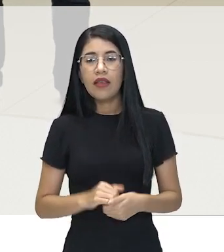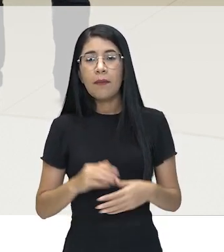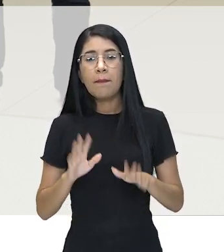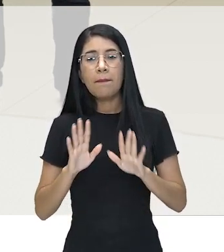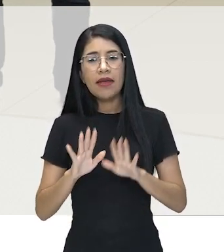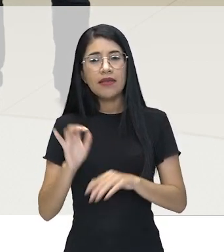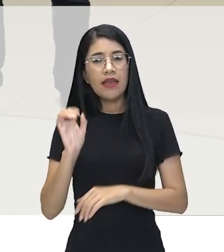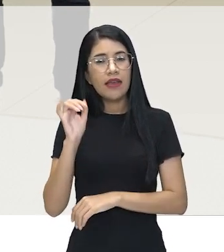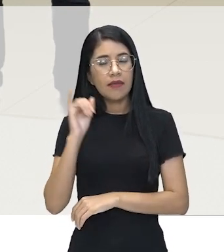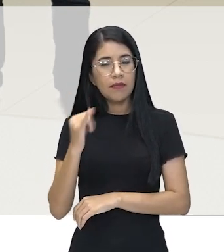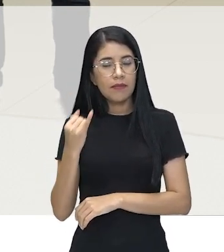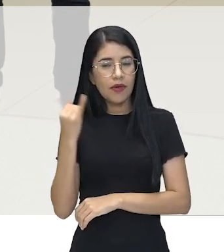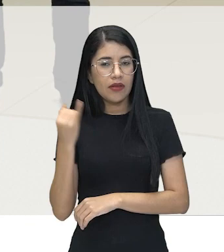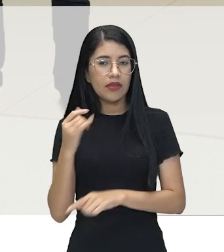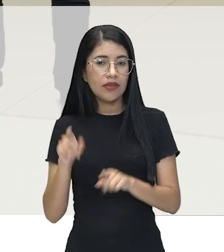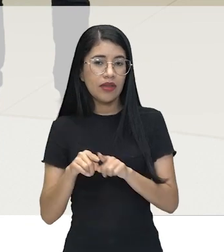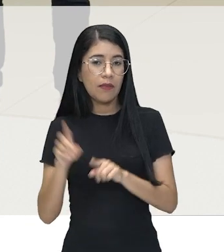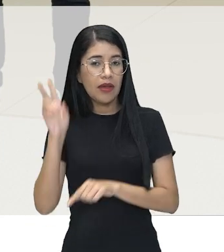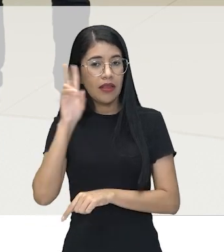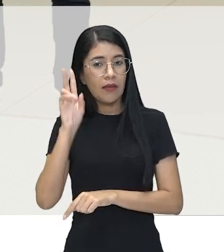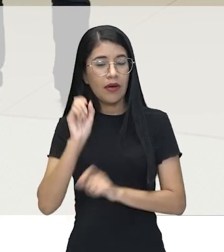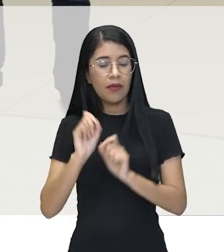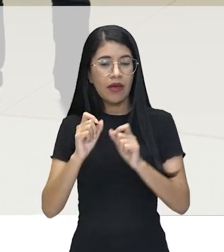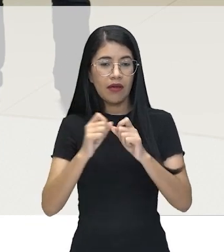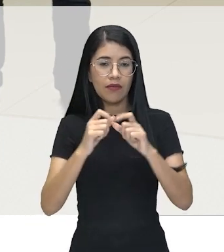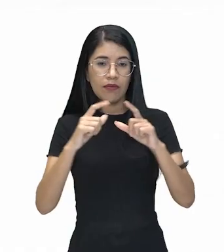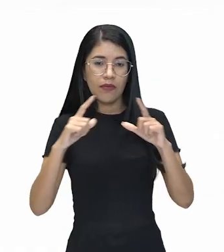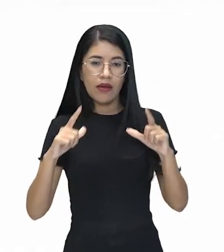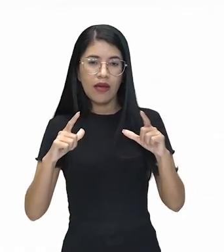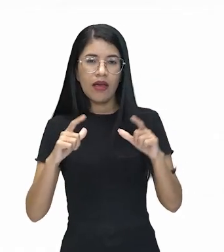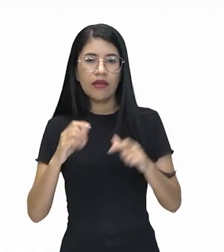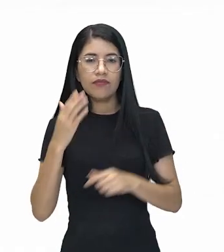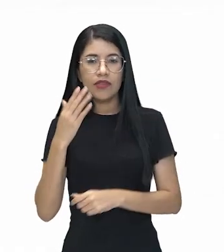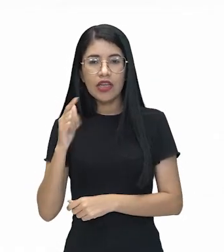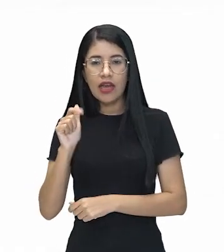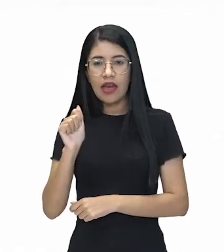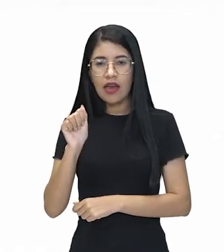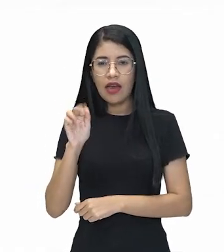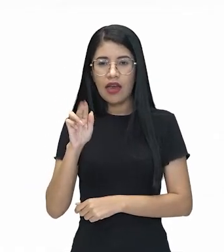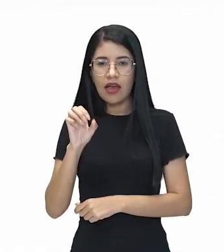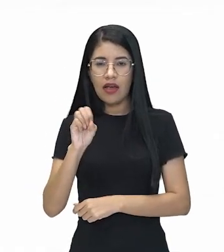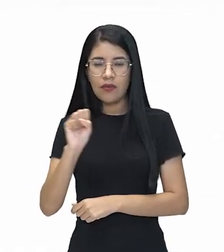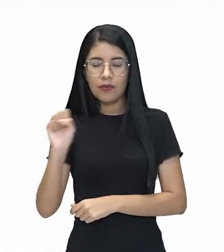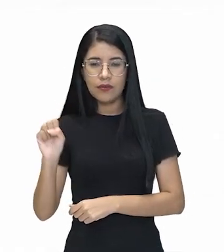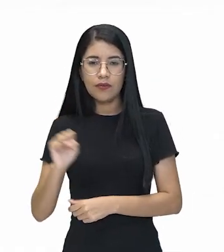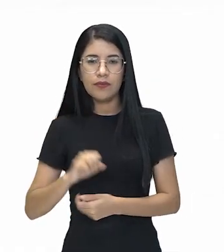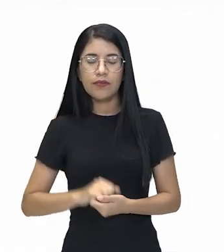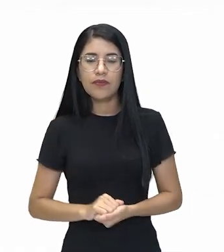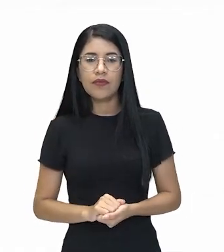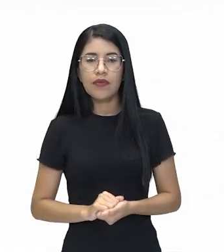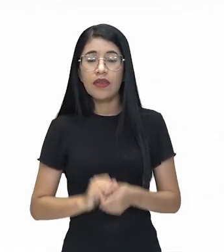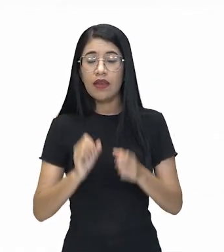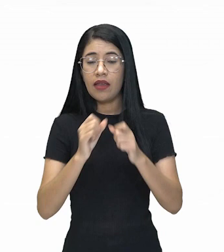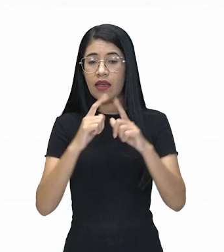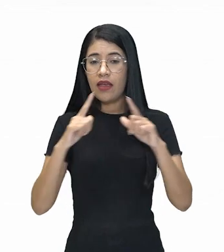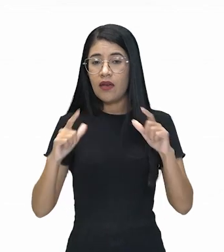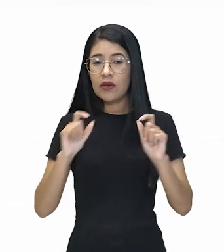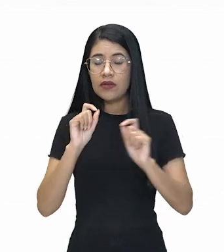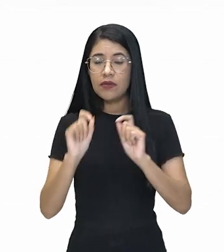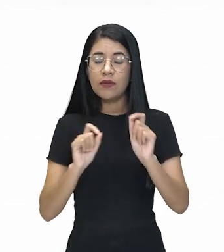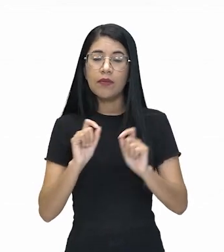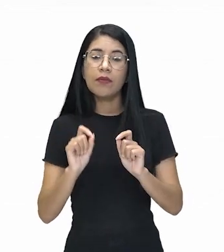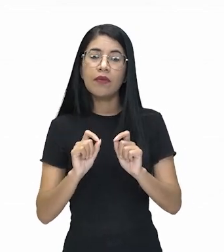lembre daquilo que nós chamamos de equação de Gauss. Dá só uma olhada. A equação de Gauss é essa equação em que eu